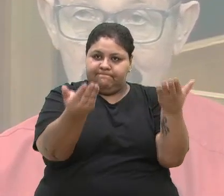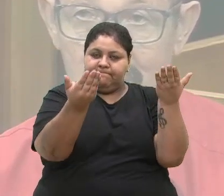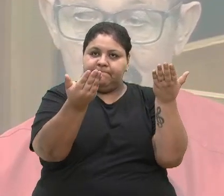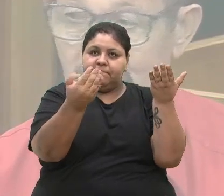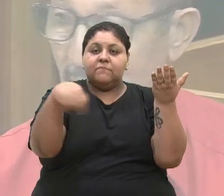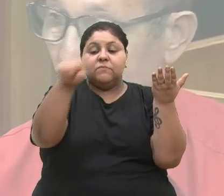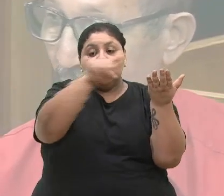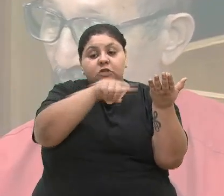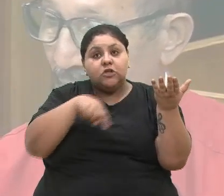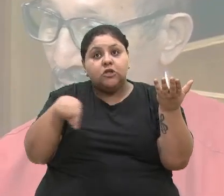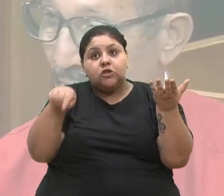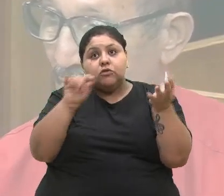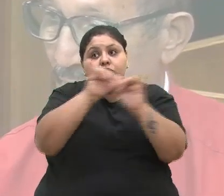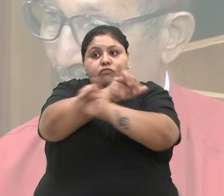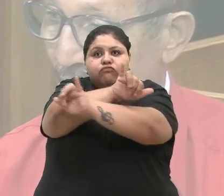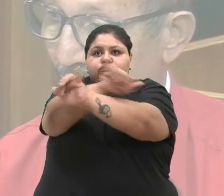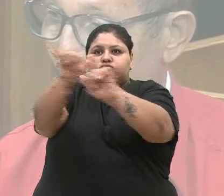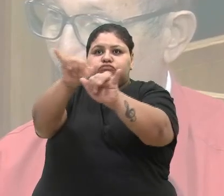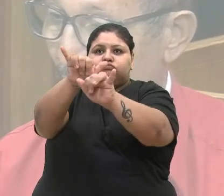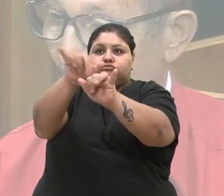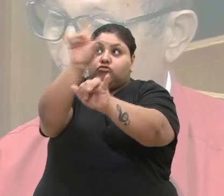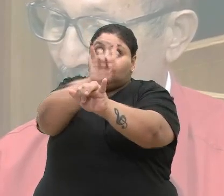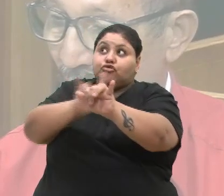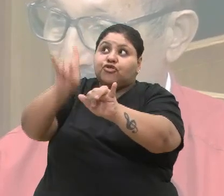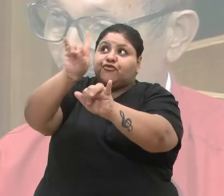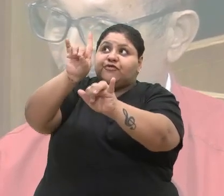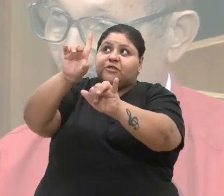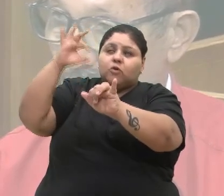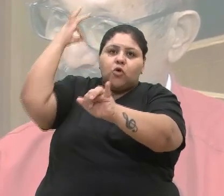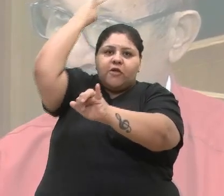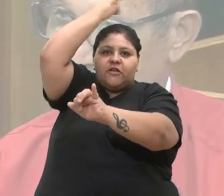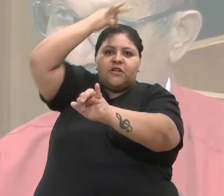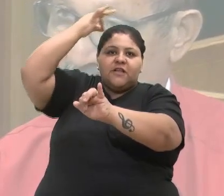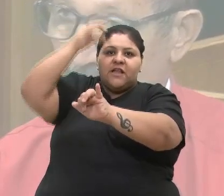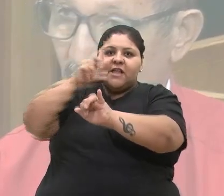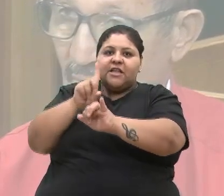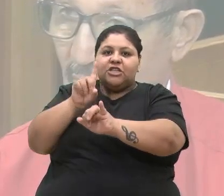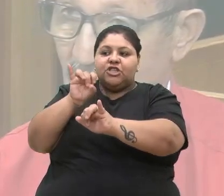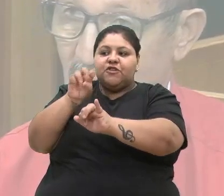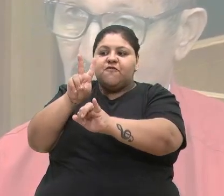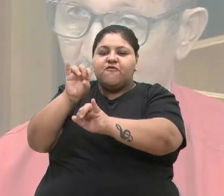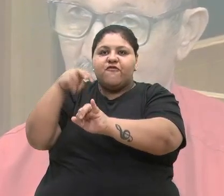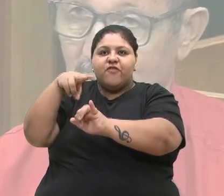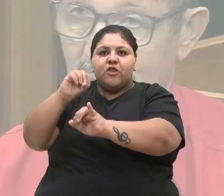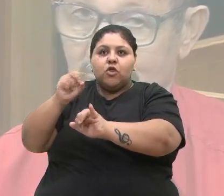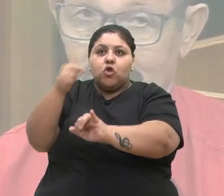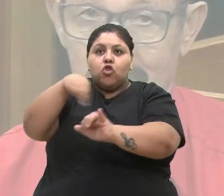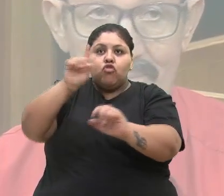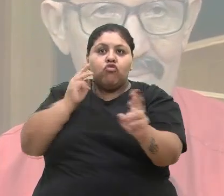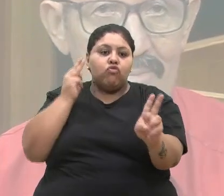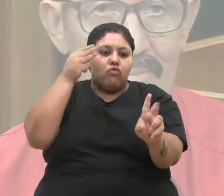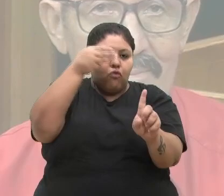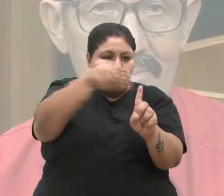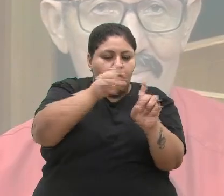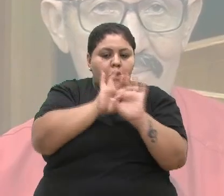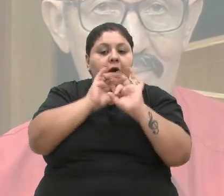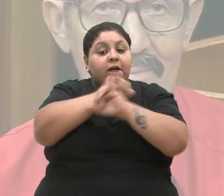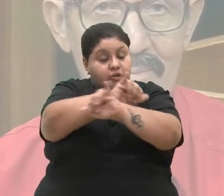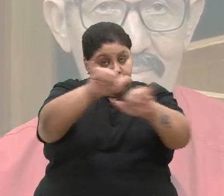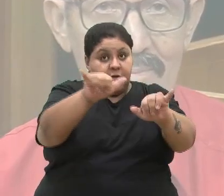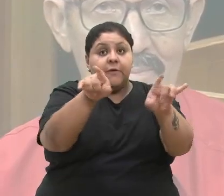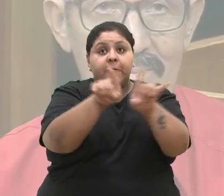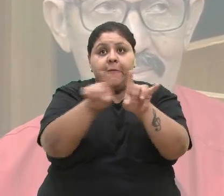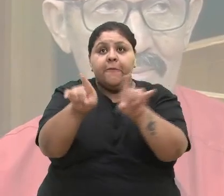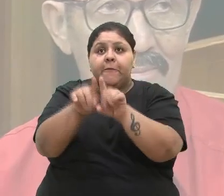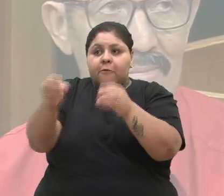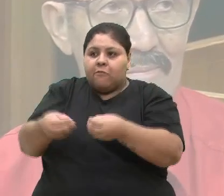Nós somos mensageiros do divino, nós festeiros, tá? E a nossa missão é, além de divulgar a nossa festa, é